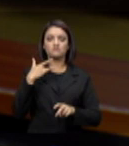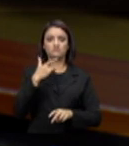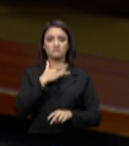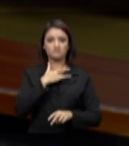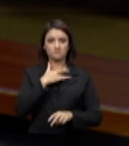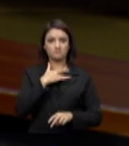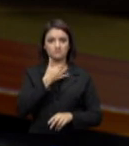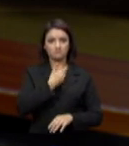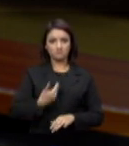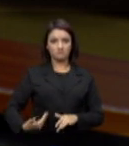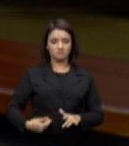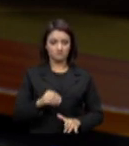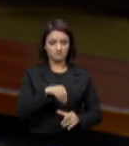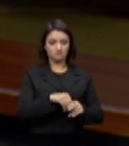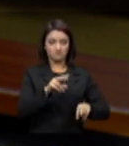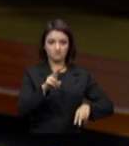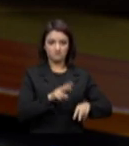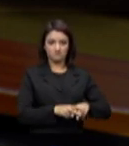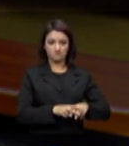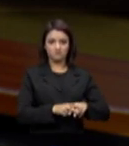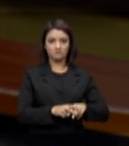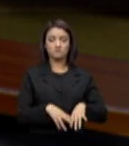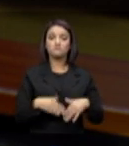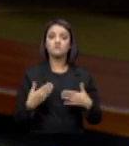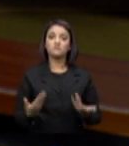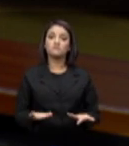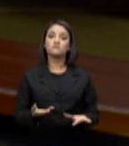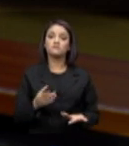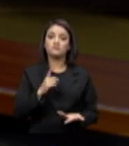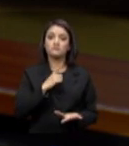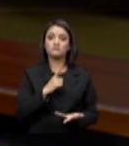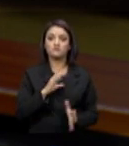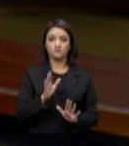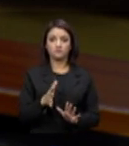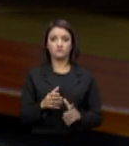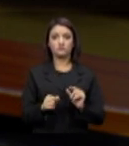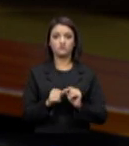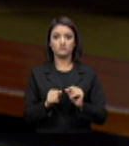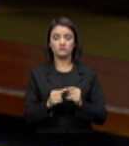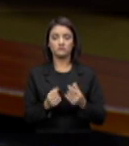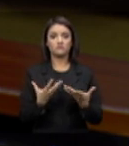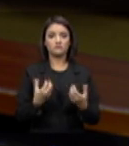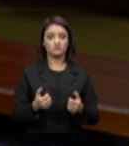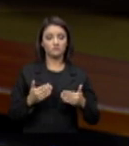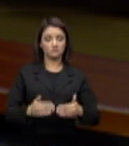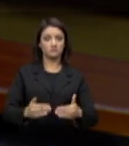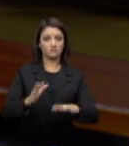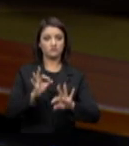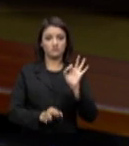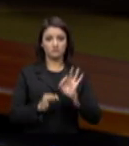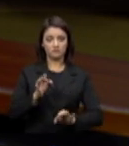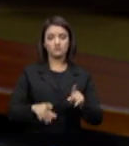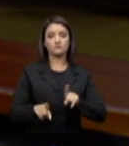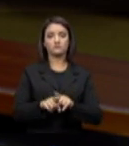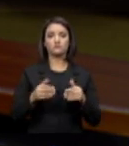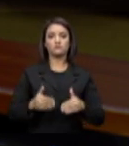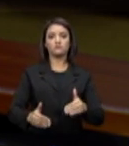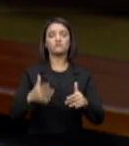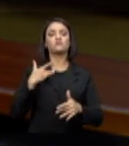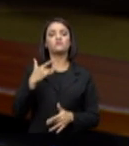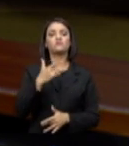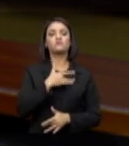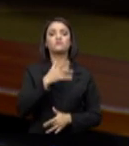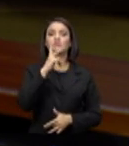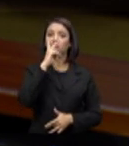prisional a luz das indicações acolhidas já pelo ministério da justiça pelo ministério de saúde